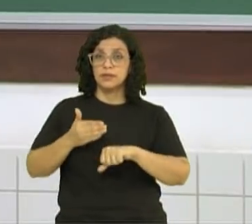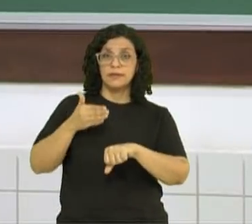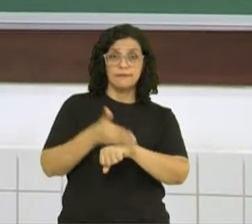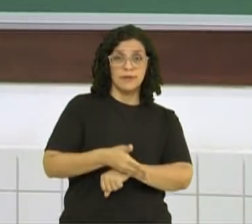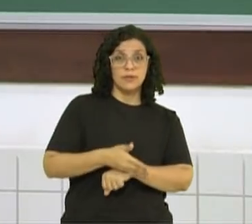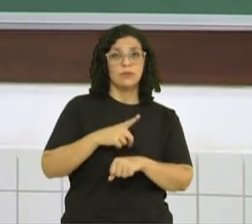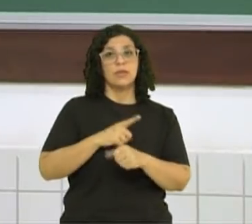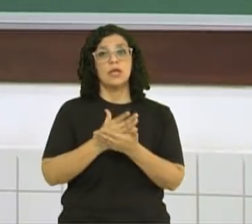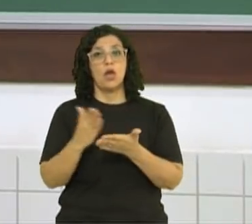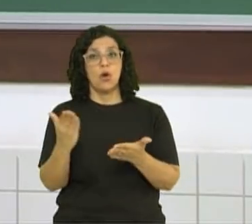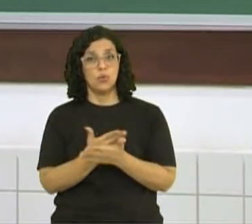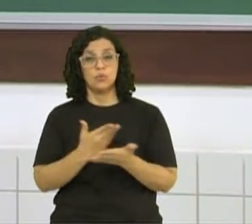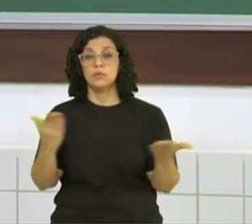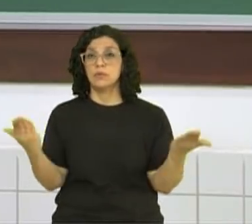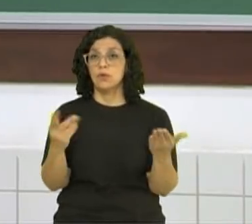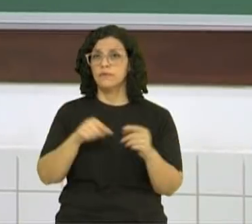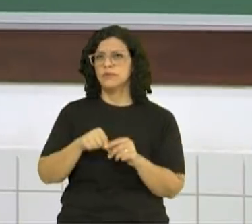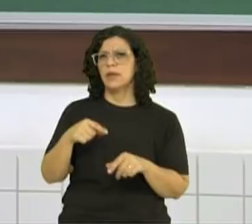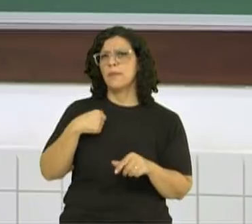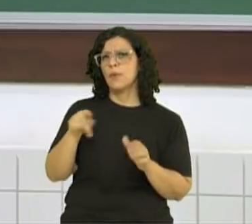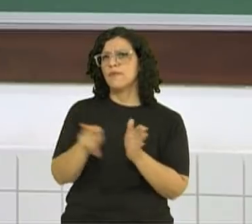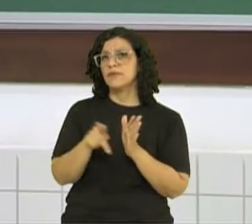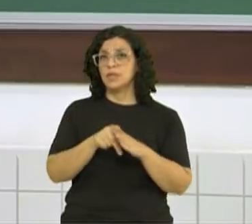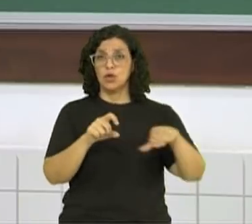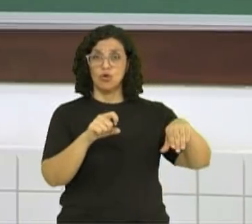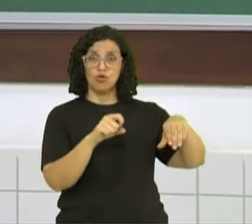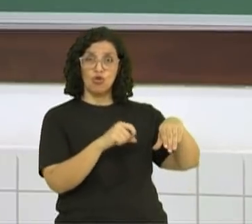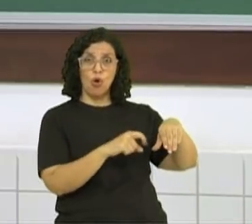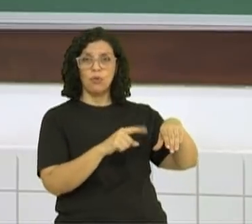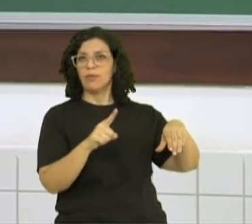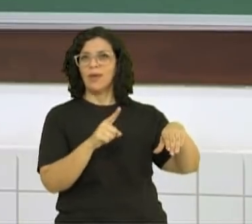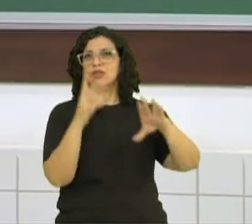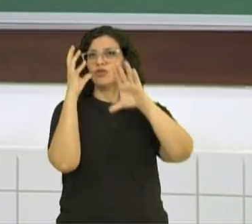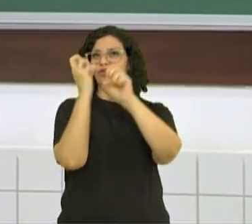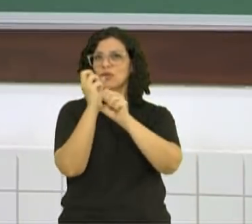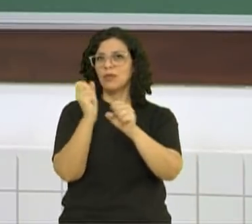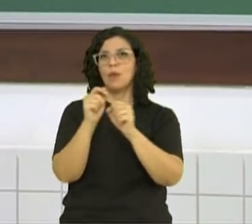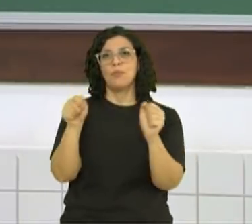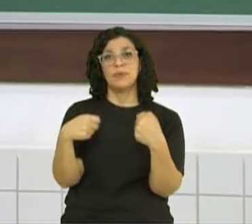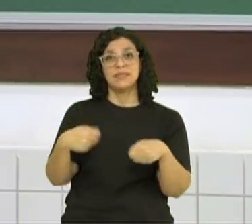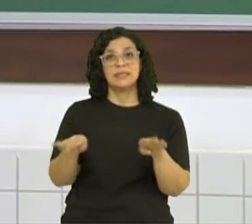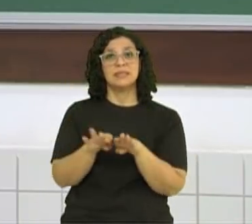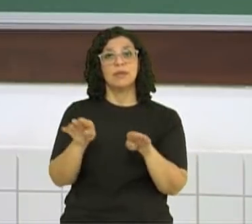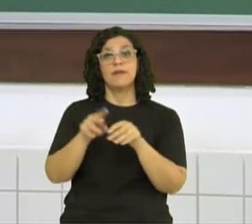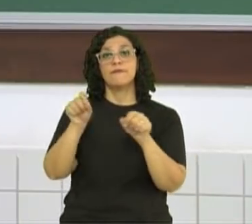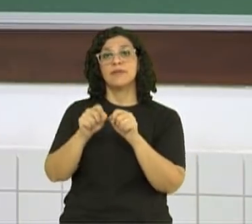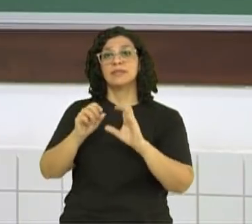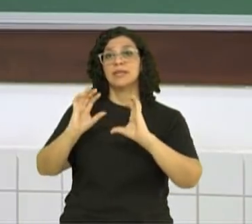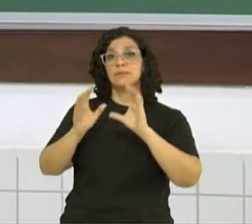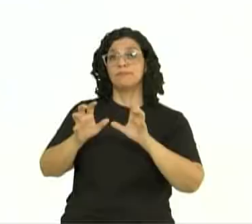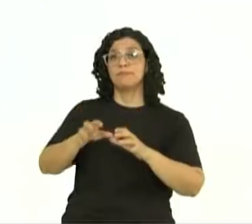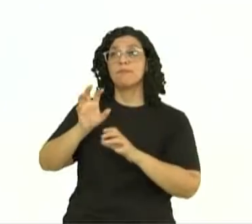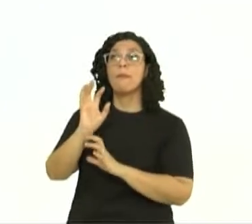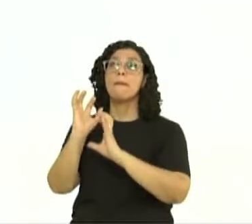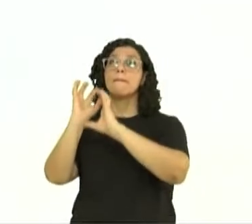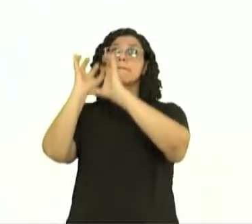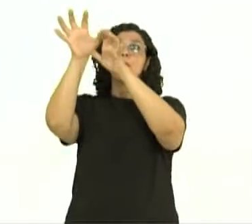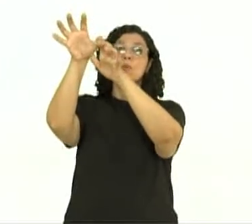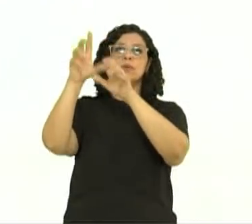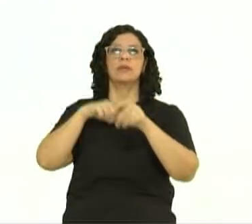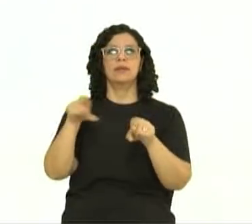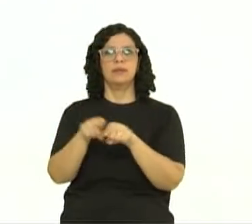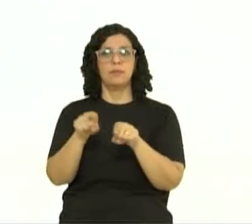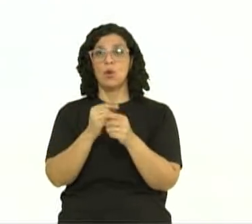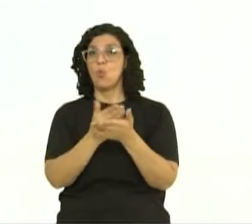né? Então tem alguns deles que a ideia não é fazer gol, e sim fazer pontos. E para fazer pontos você precisa acertar a bola dentro de uma cesta. Quais esportes são esses?